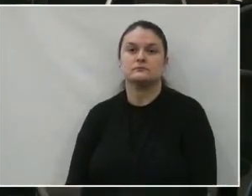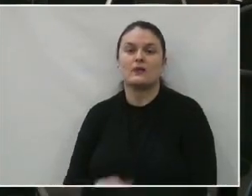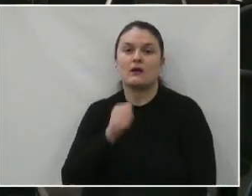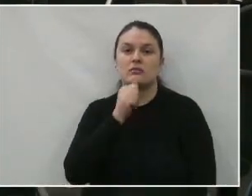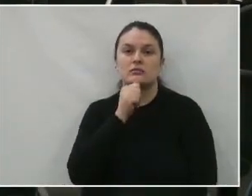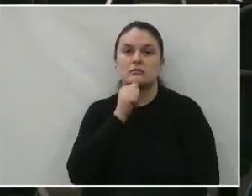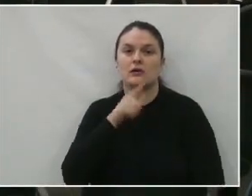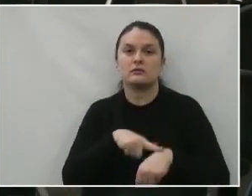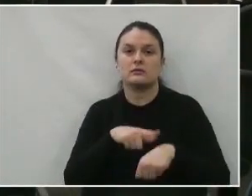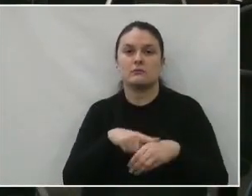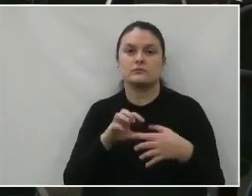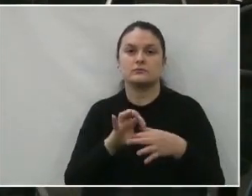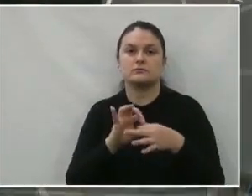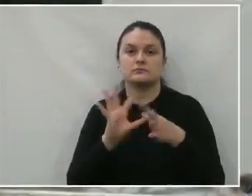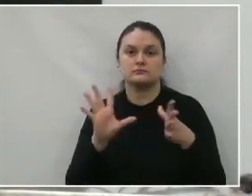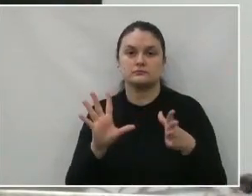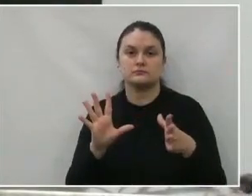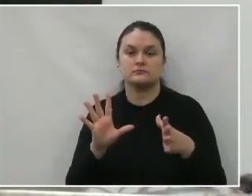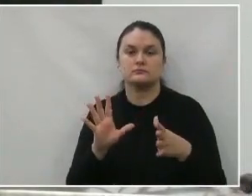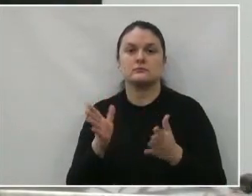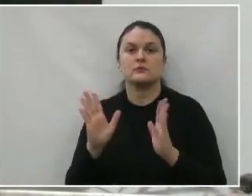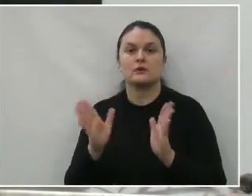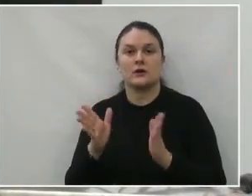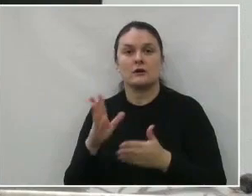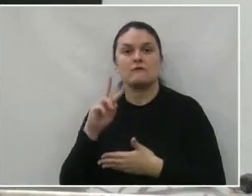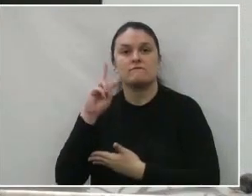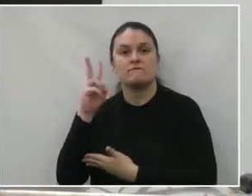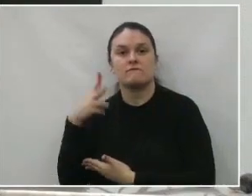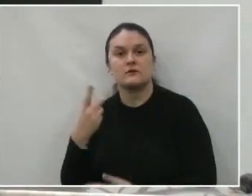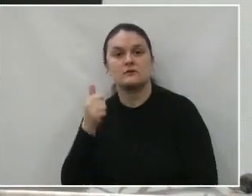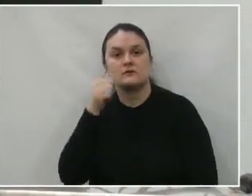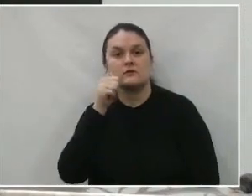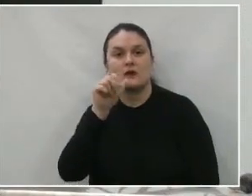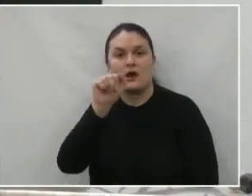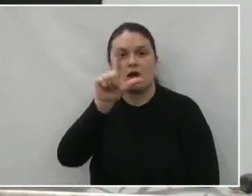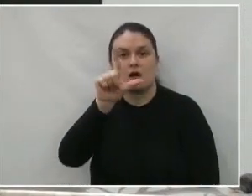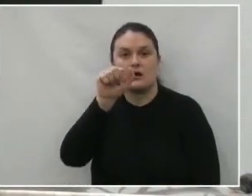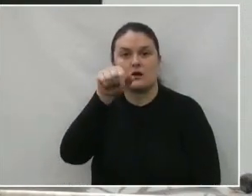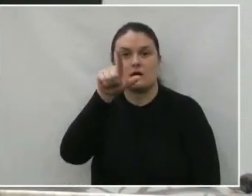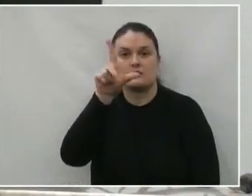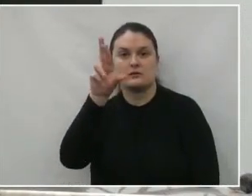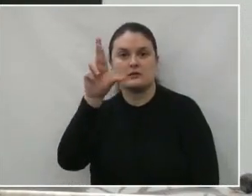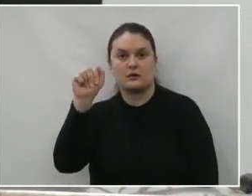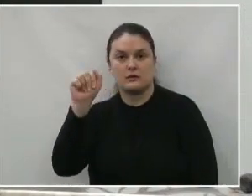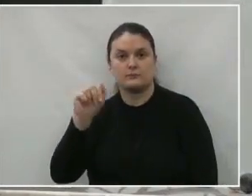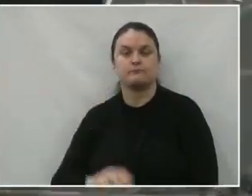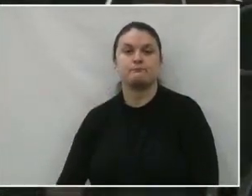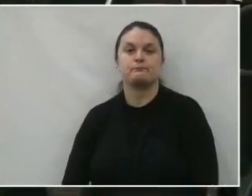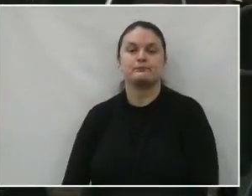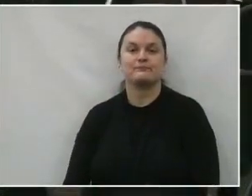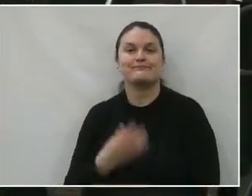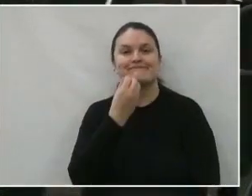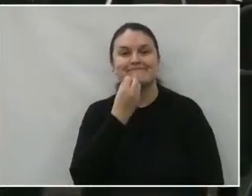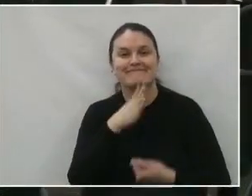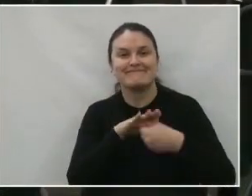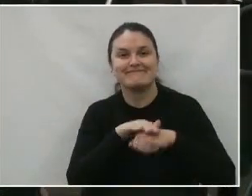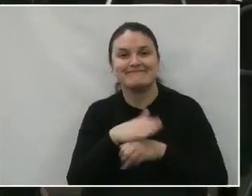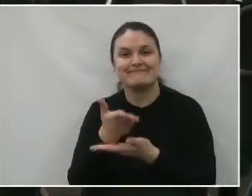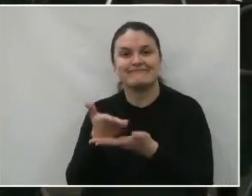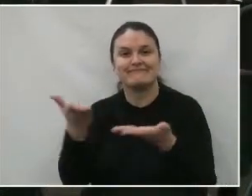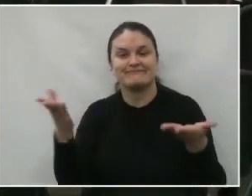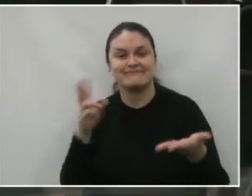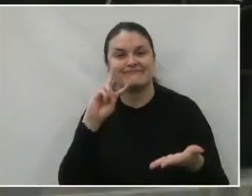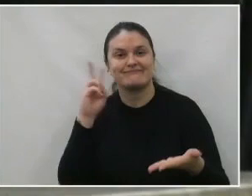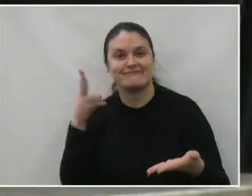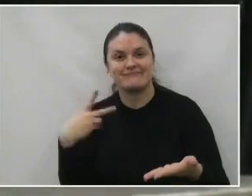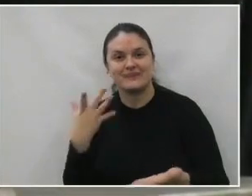Ainda a palavra livre em aberto, com a palavra a vereadora Alandra Roveda Grando. Boa noite, nobres